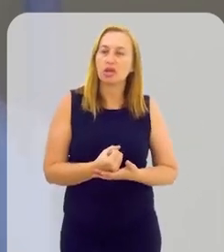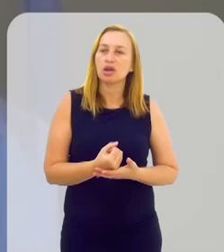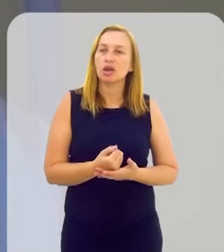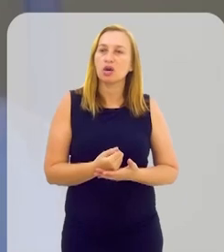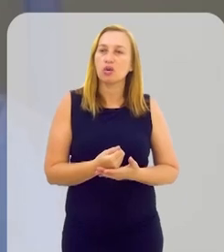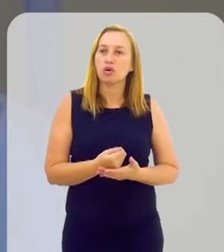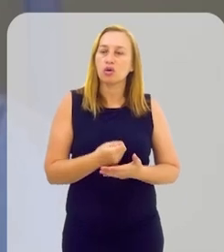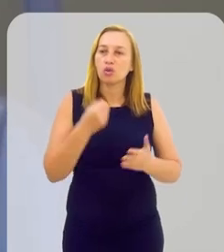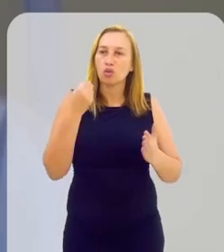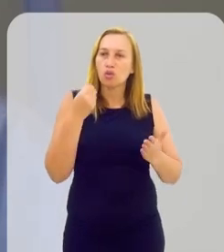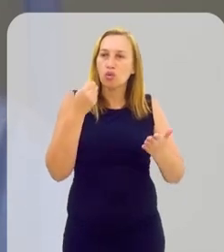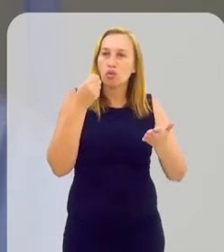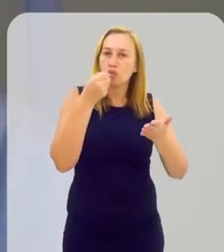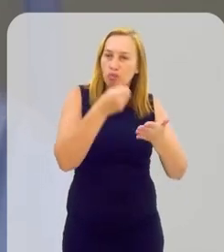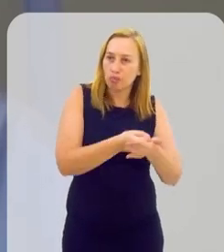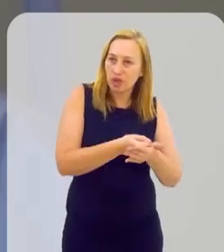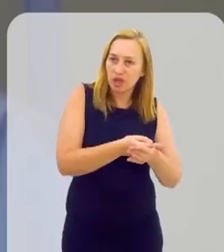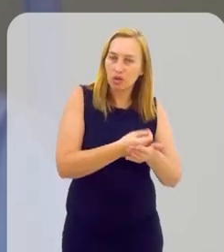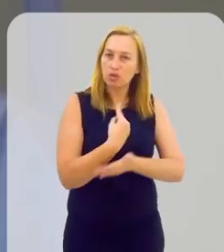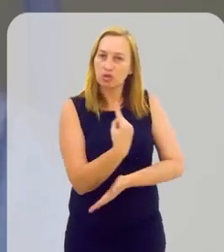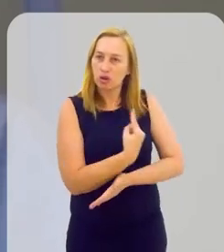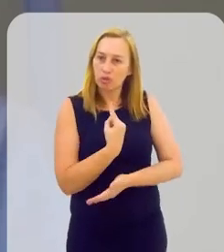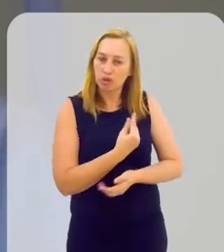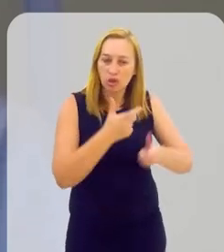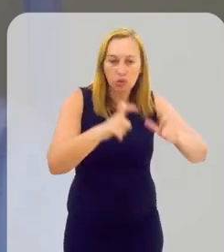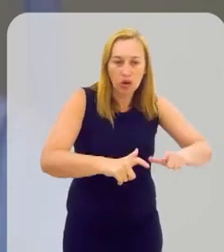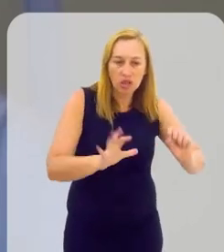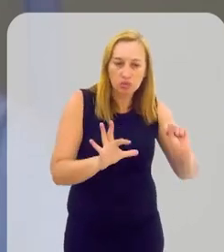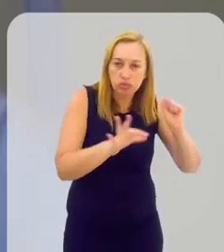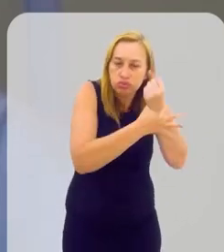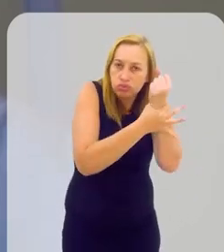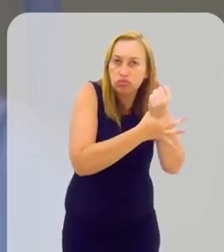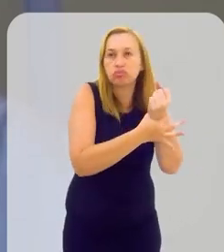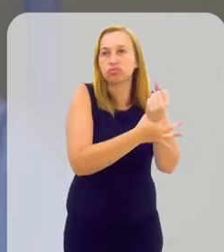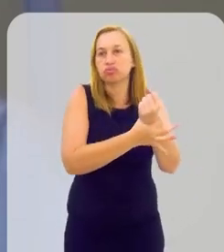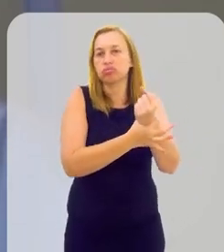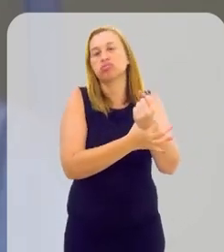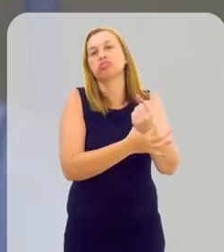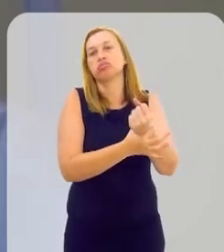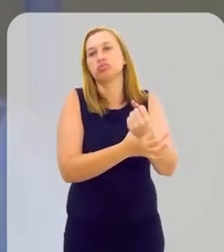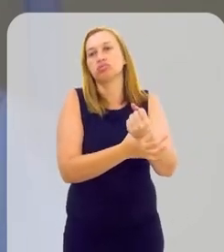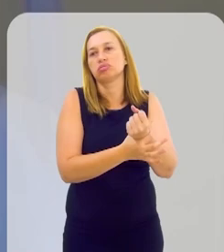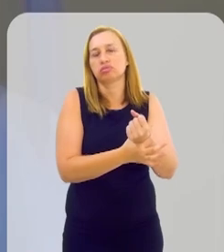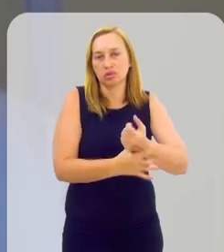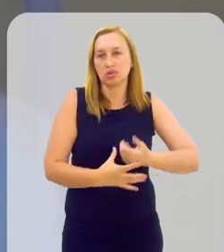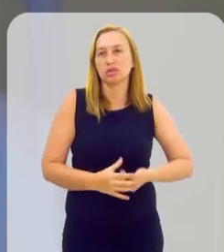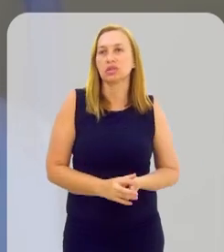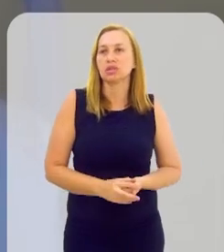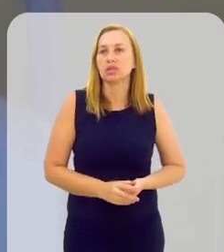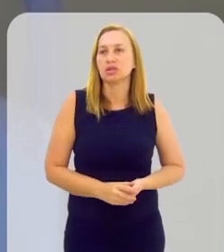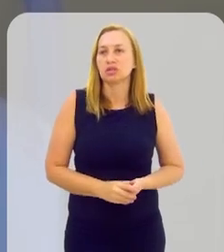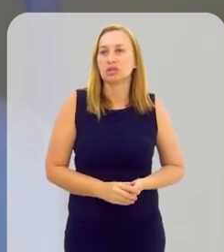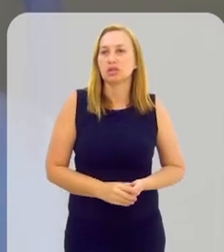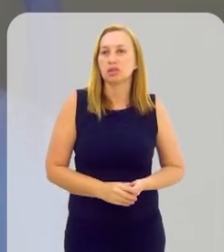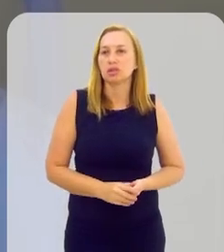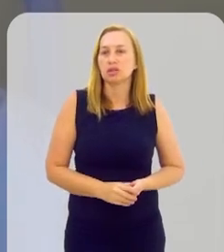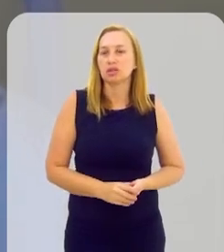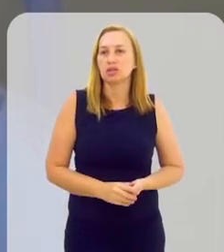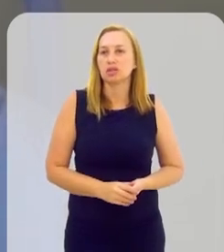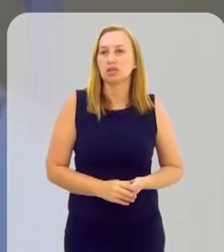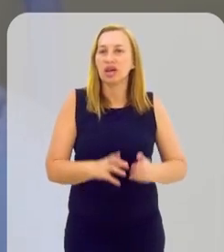que tinham essa perspectiva de cumprir o confinamento em locais, né, protegidos, em locais que tinham os